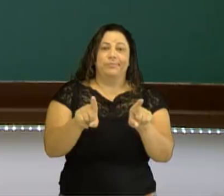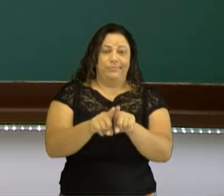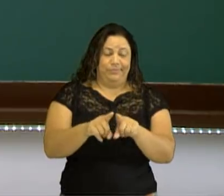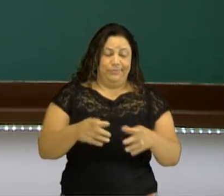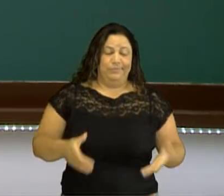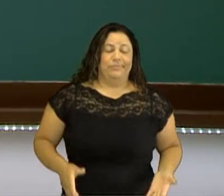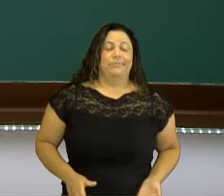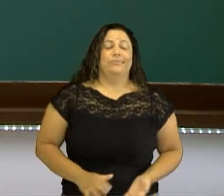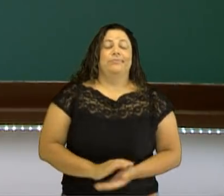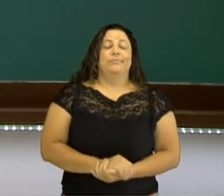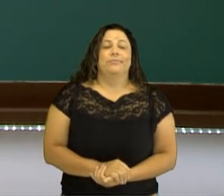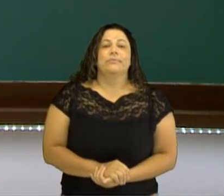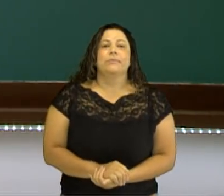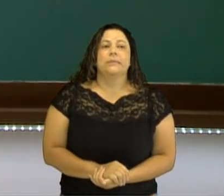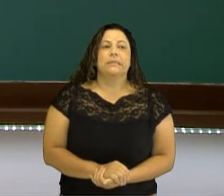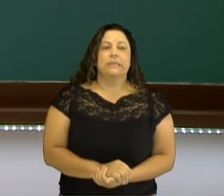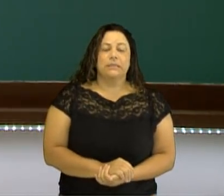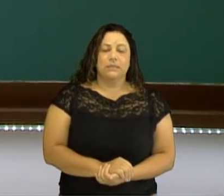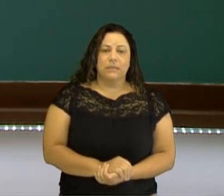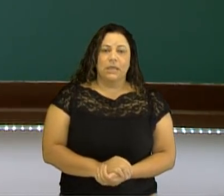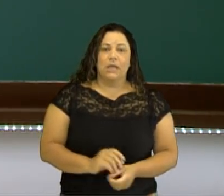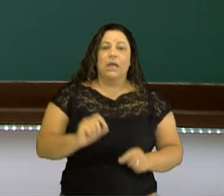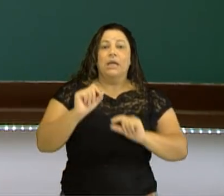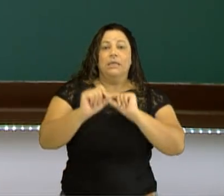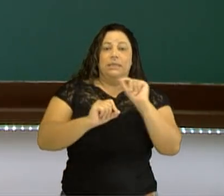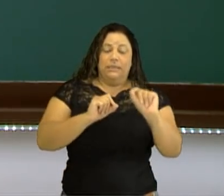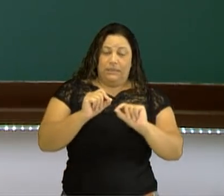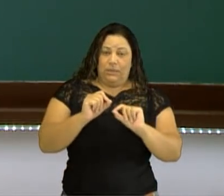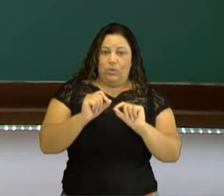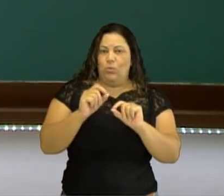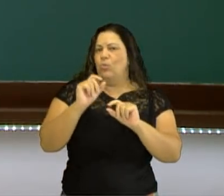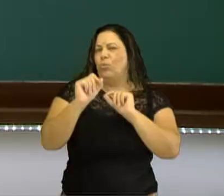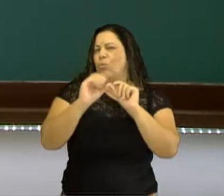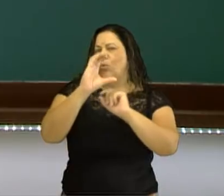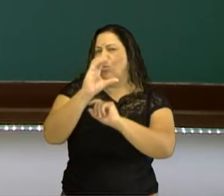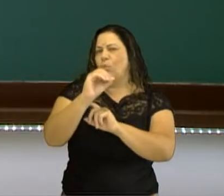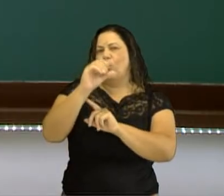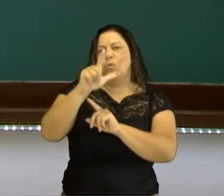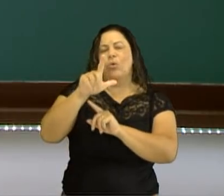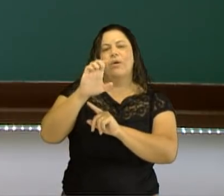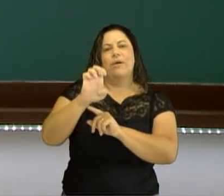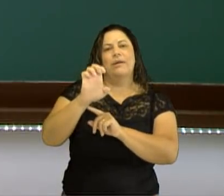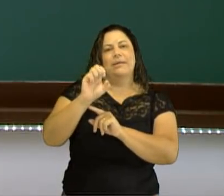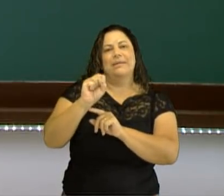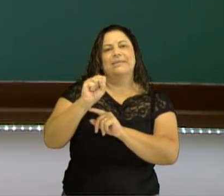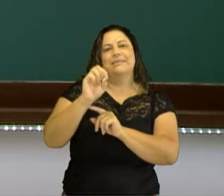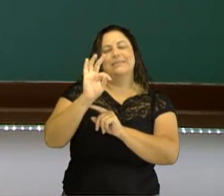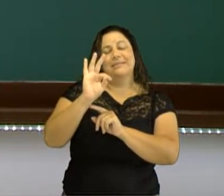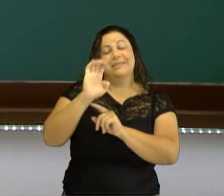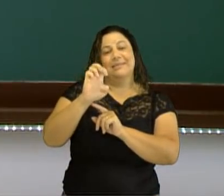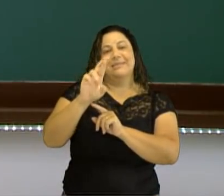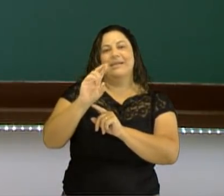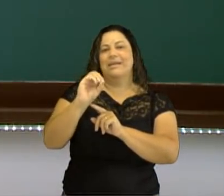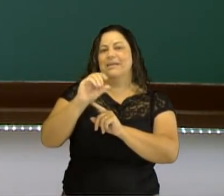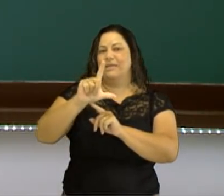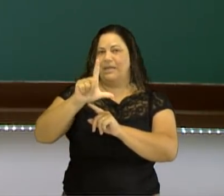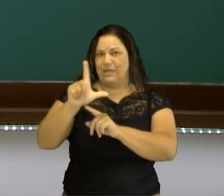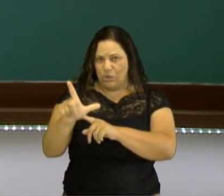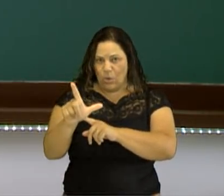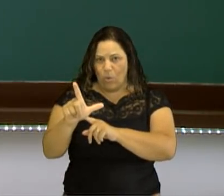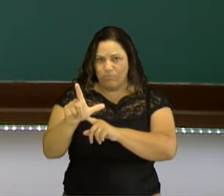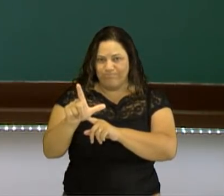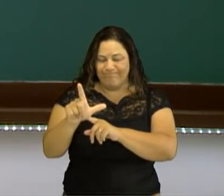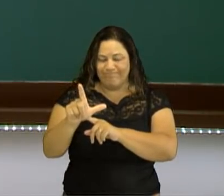aparecendo. O colesterol vai se elevar e é preocupante se os níveis de colesterol